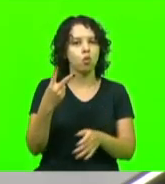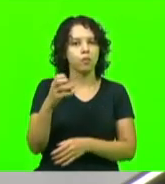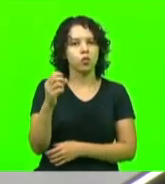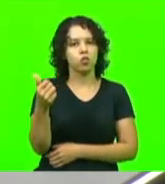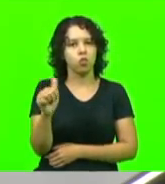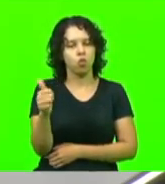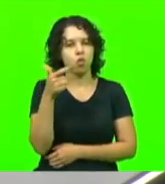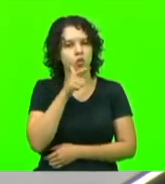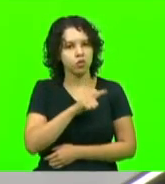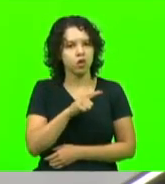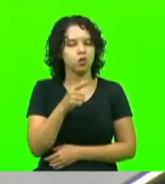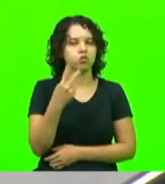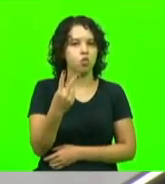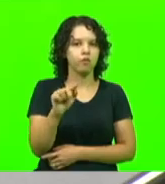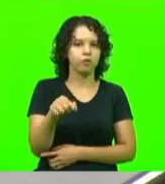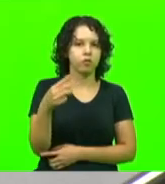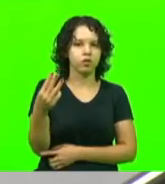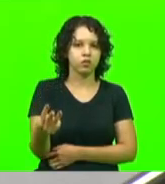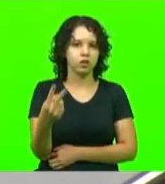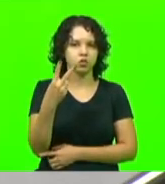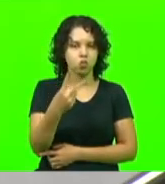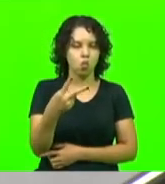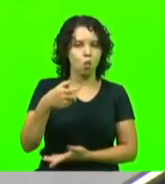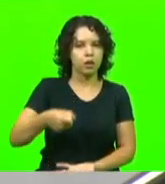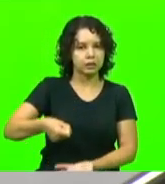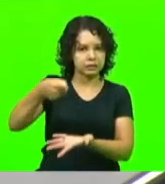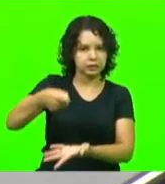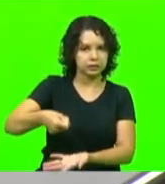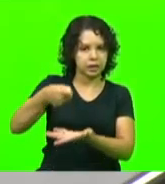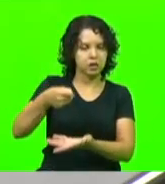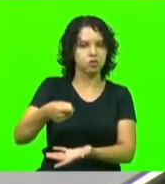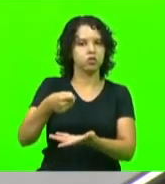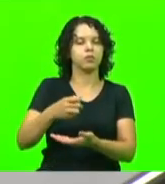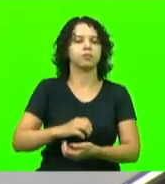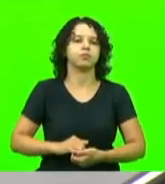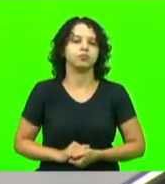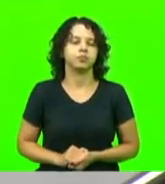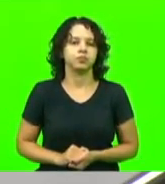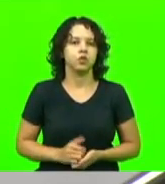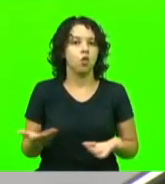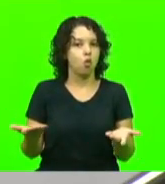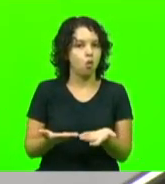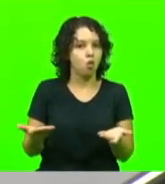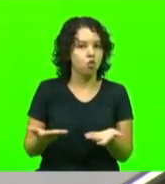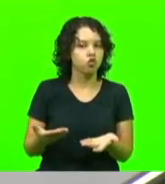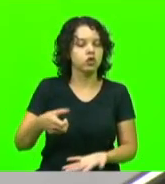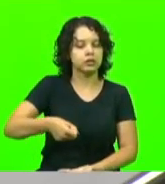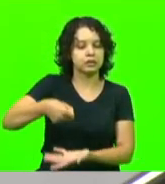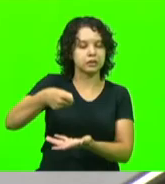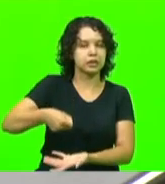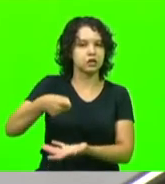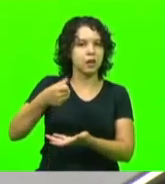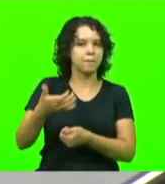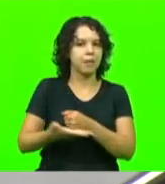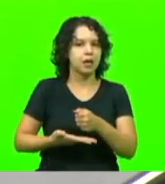2,3, duas cestas mais 0,3, hoje a cesta básica, o salário mínimo